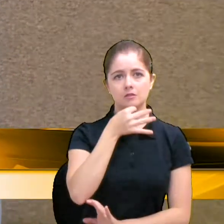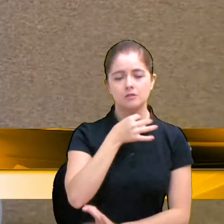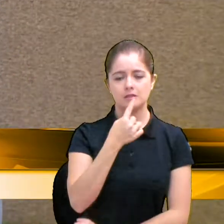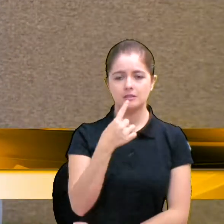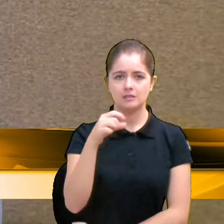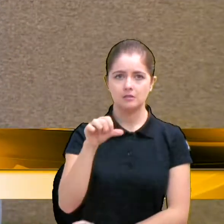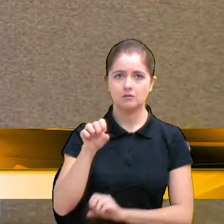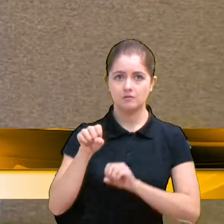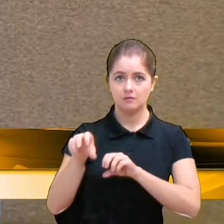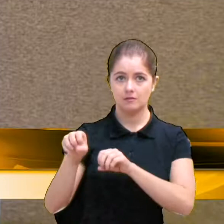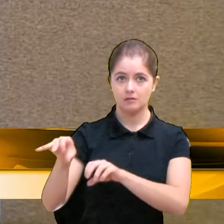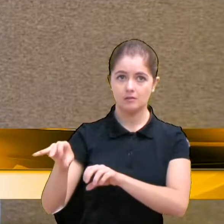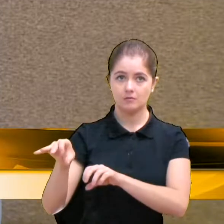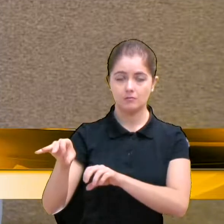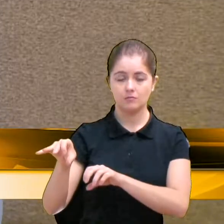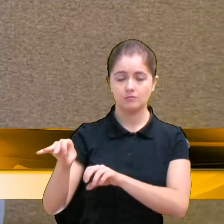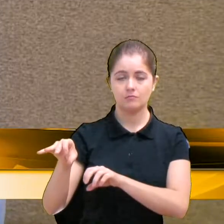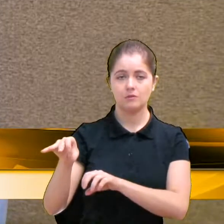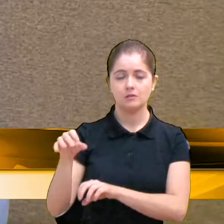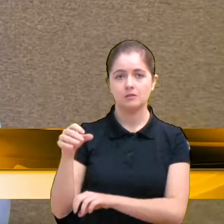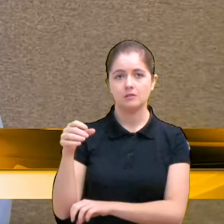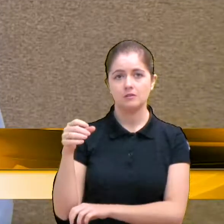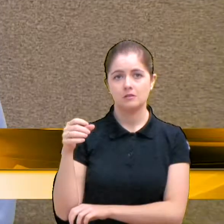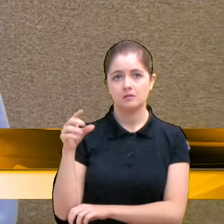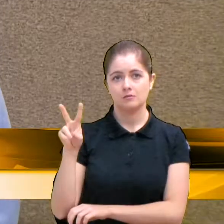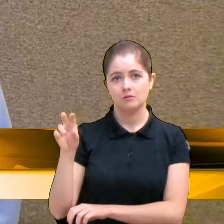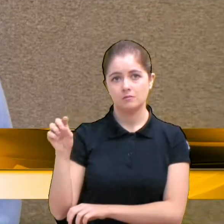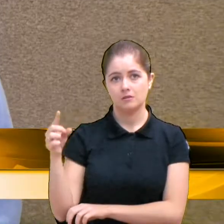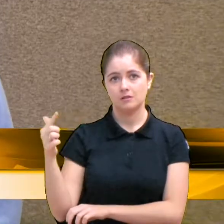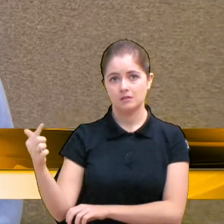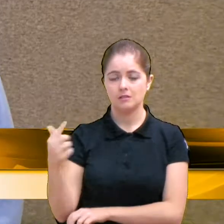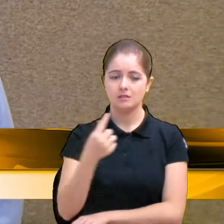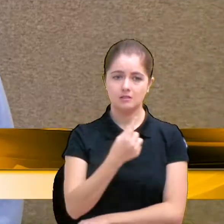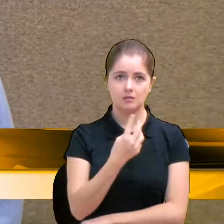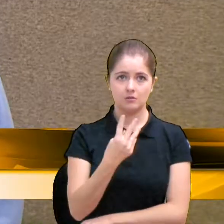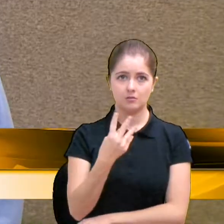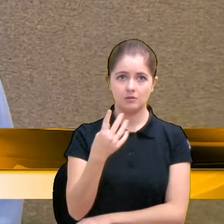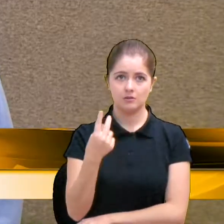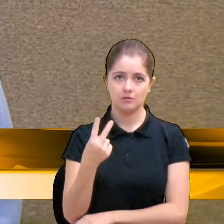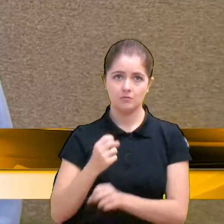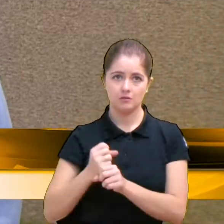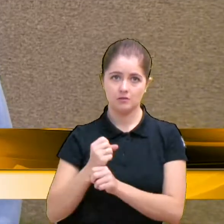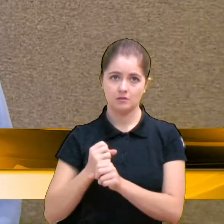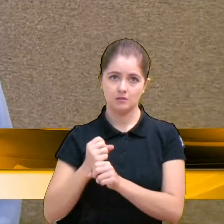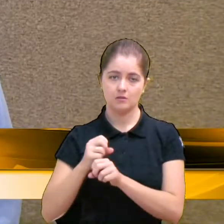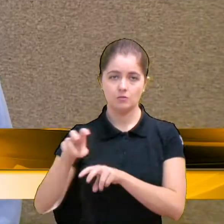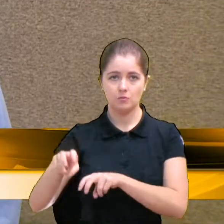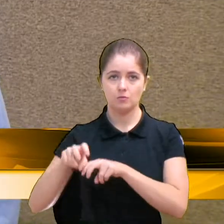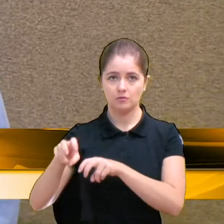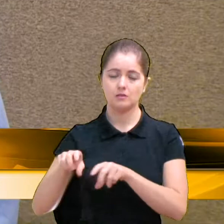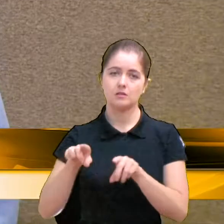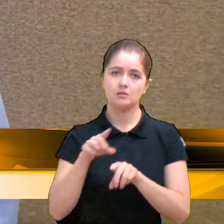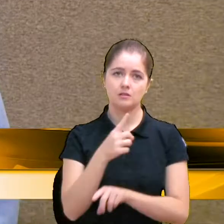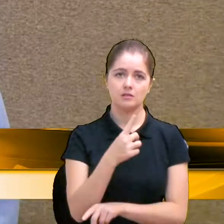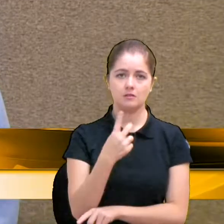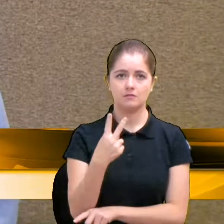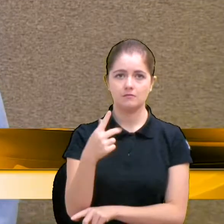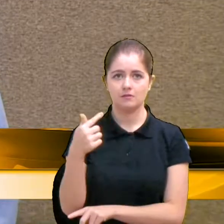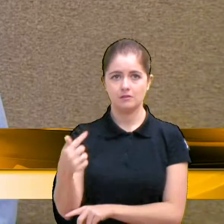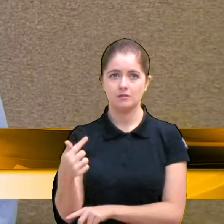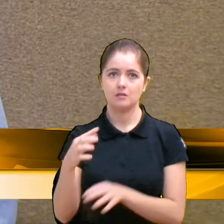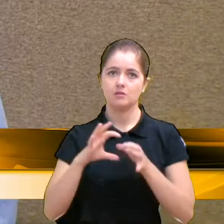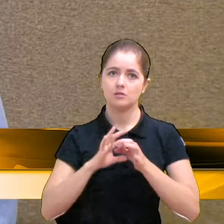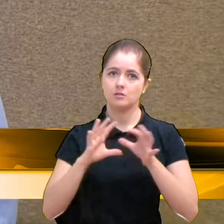de setembro de 2017, 142 da colonização e 127 da emancipação política. Assina-se vereador como